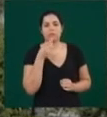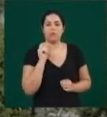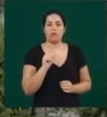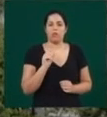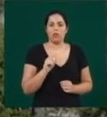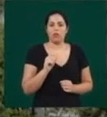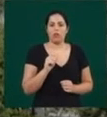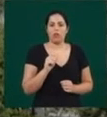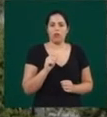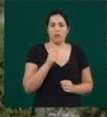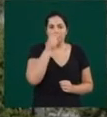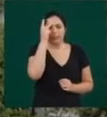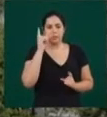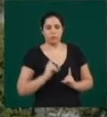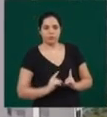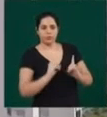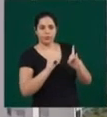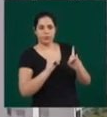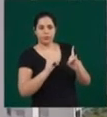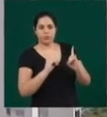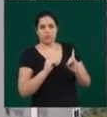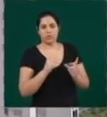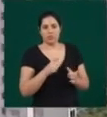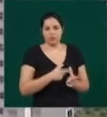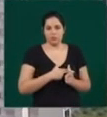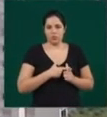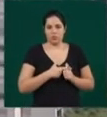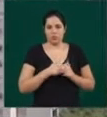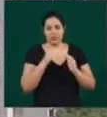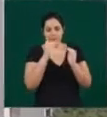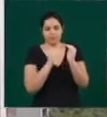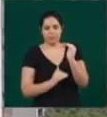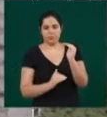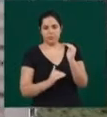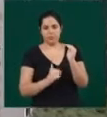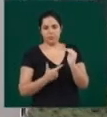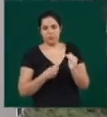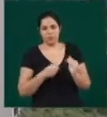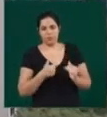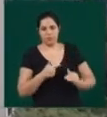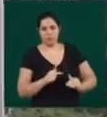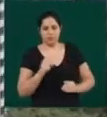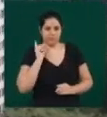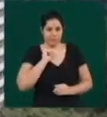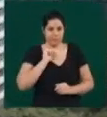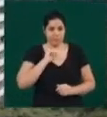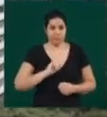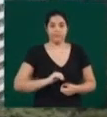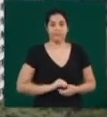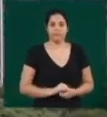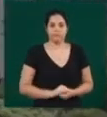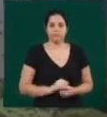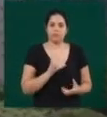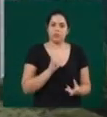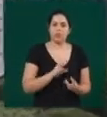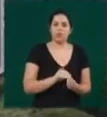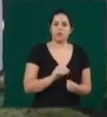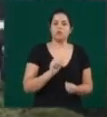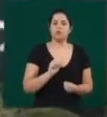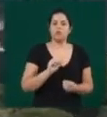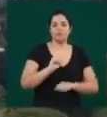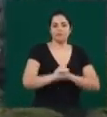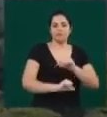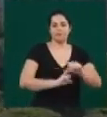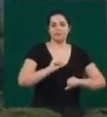de condôminos inadimplentes caiu em 2017 no estado de Minas Gerais. Resultado de uma mudança no Código